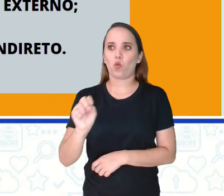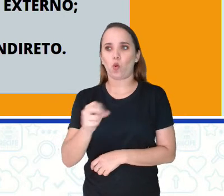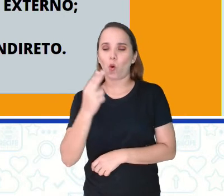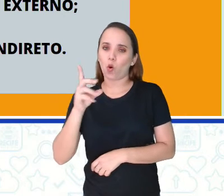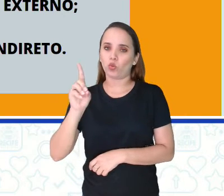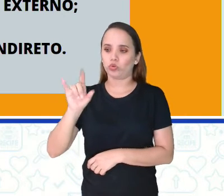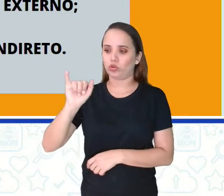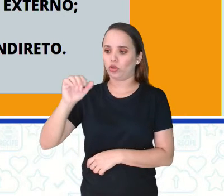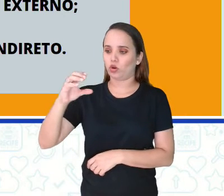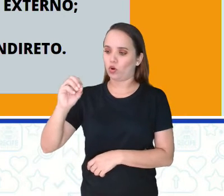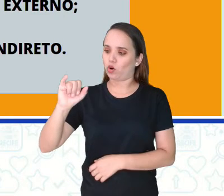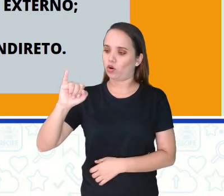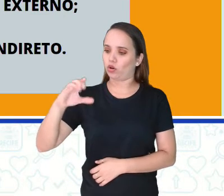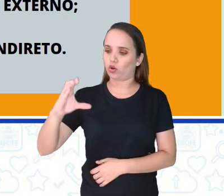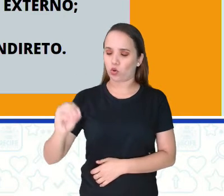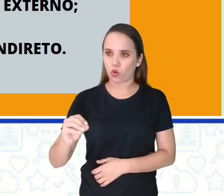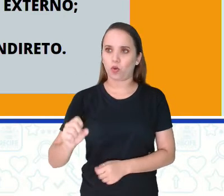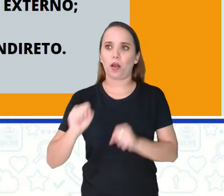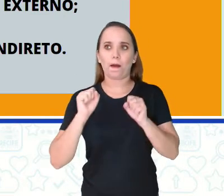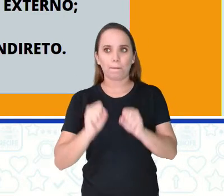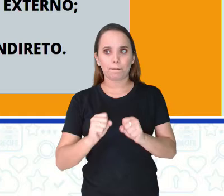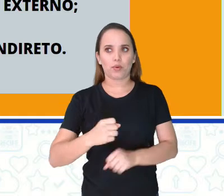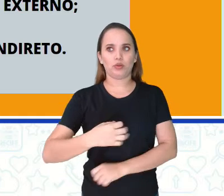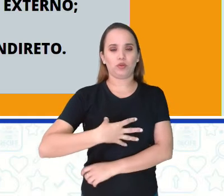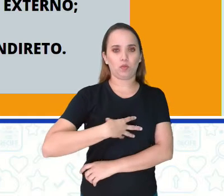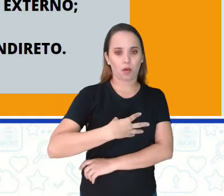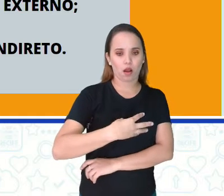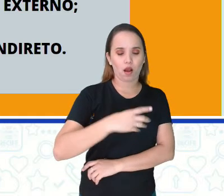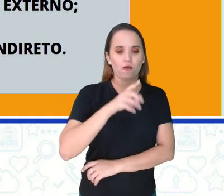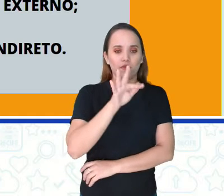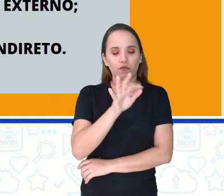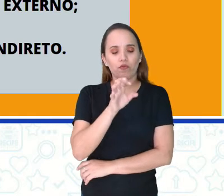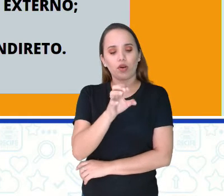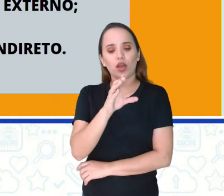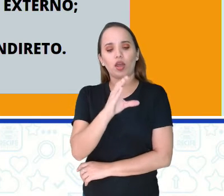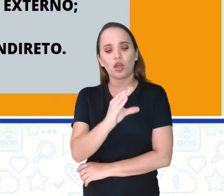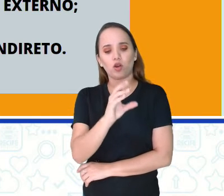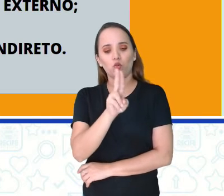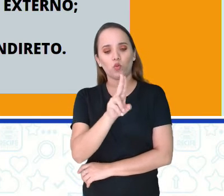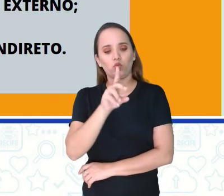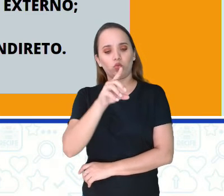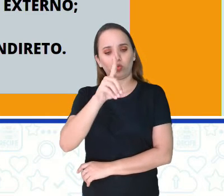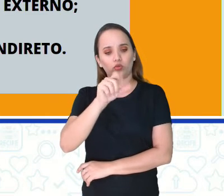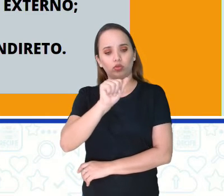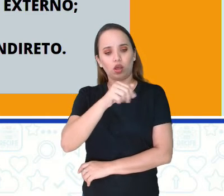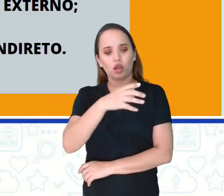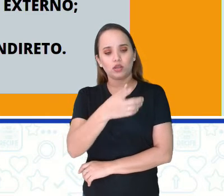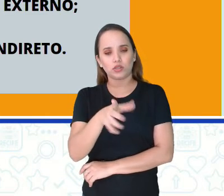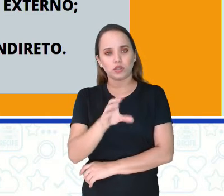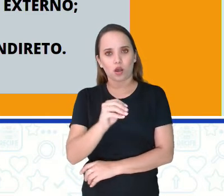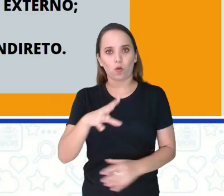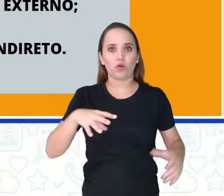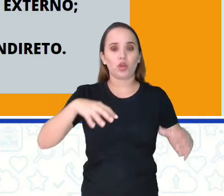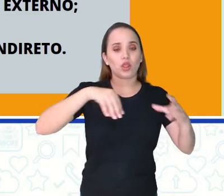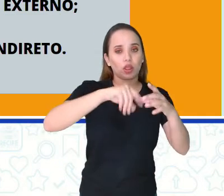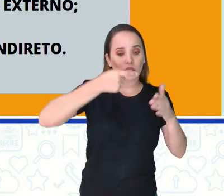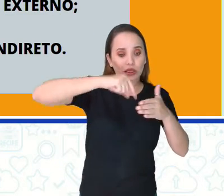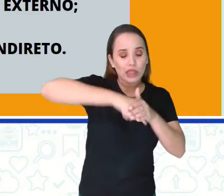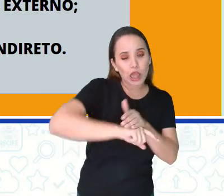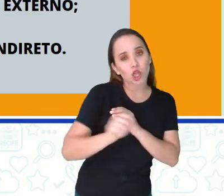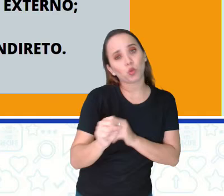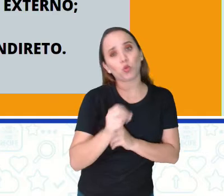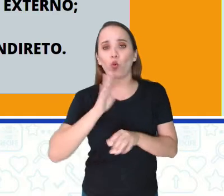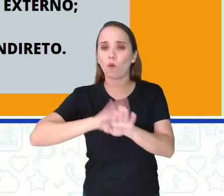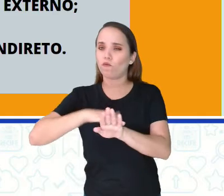fecundação, pode ser uma fecundação interna ou uma fecundação externa. Quanto ao desenvolvimento, eles podem